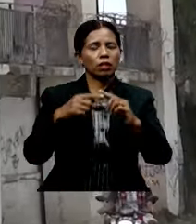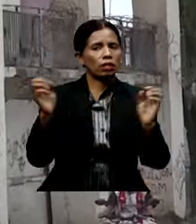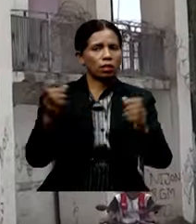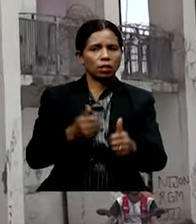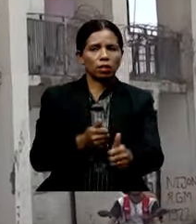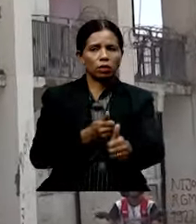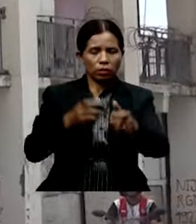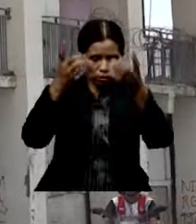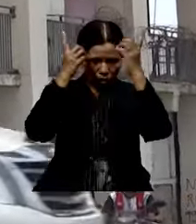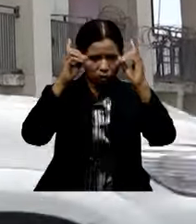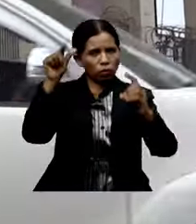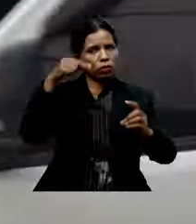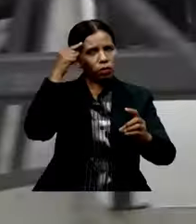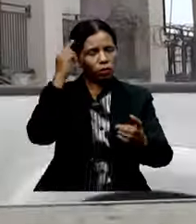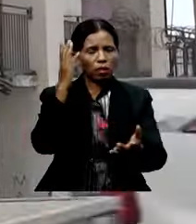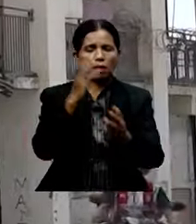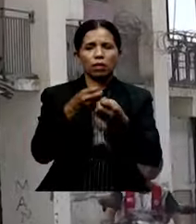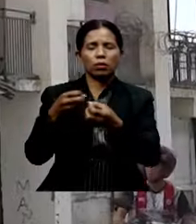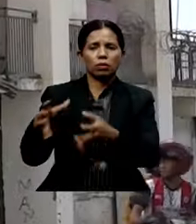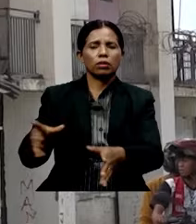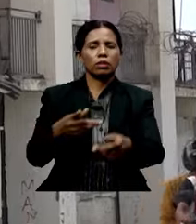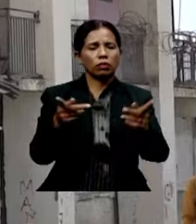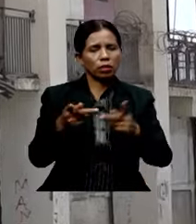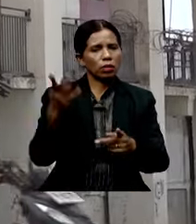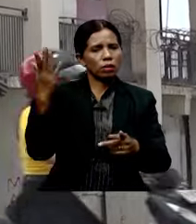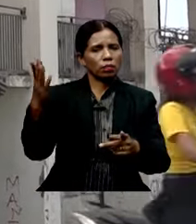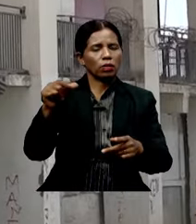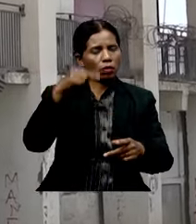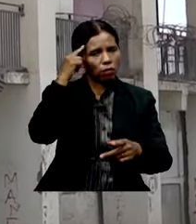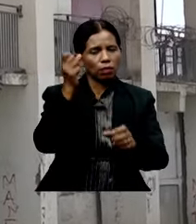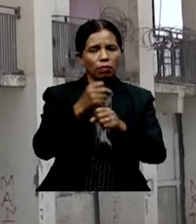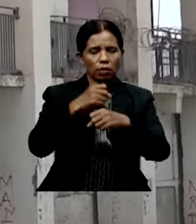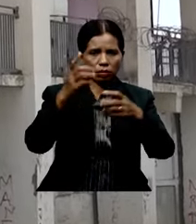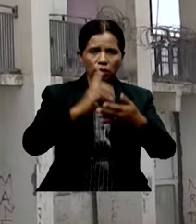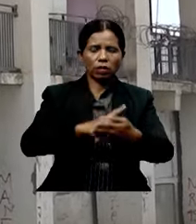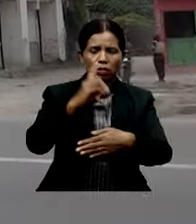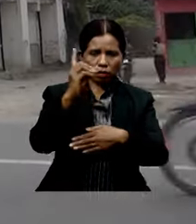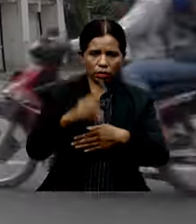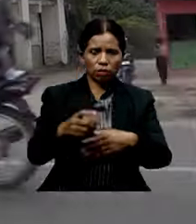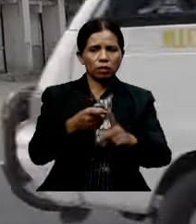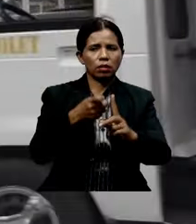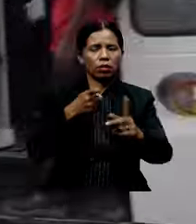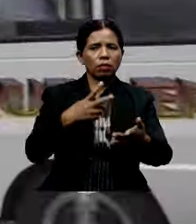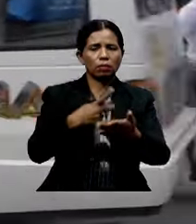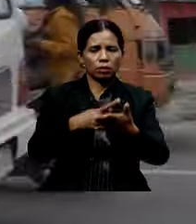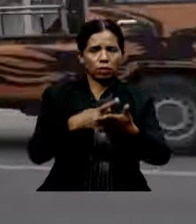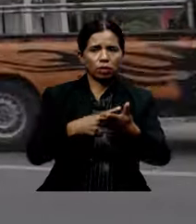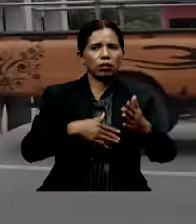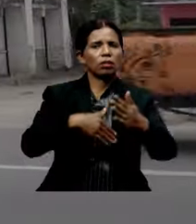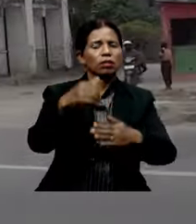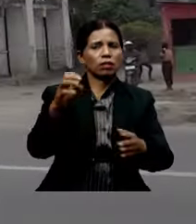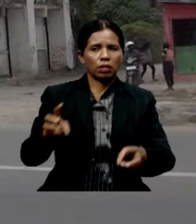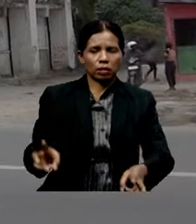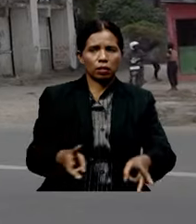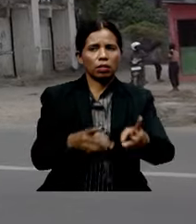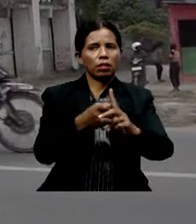decisão governo nian, onde Ramamo Fatin refere, no ne governo, belejalo desenvolvimento, liu projeto construção, estrada